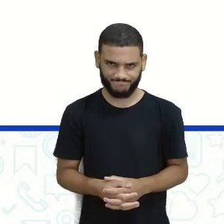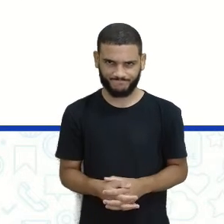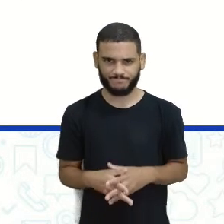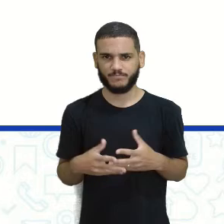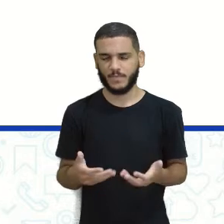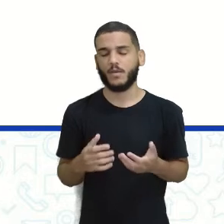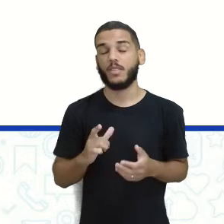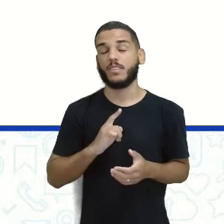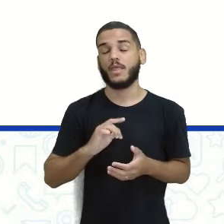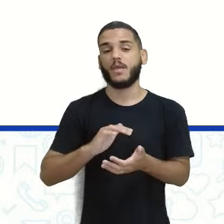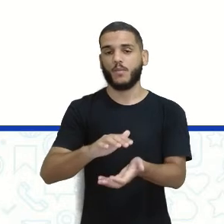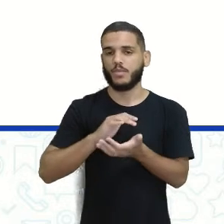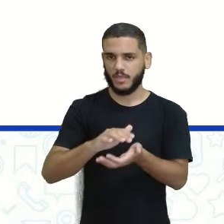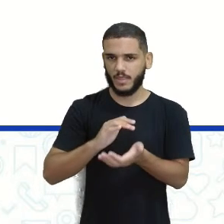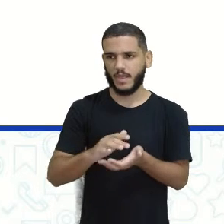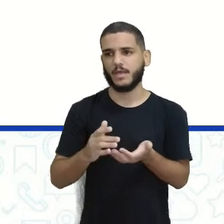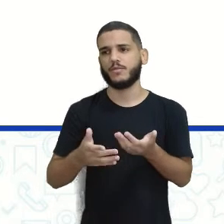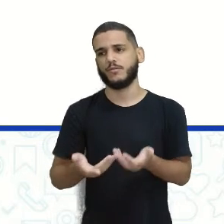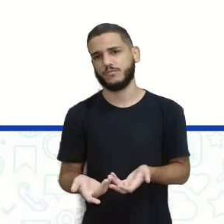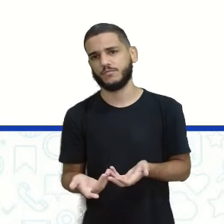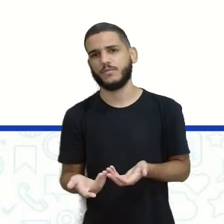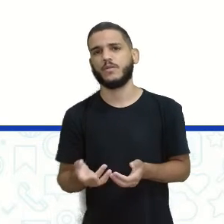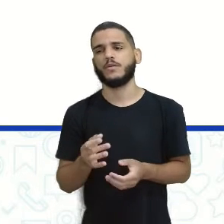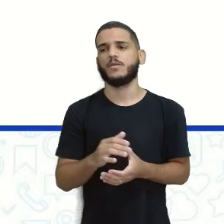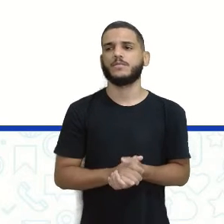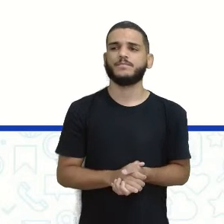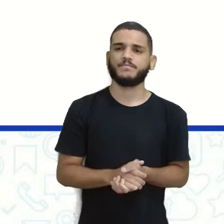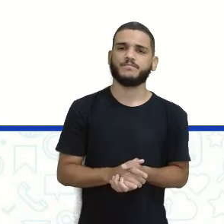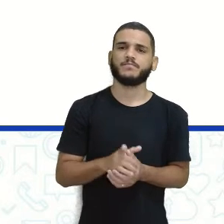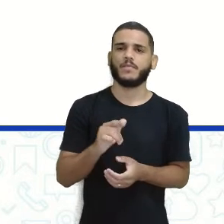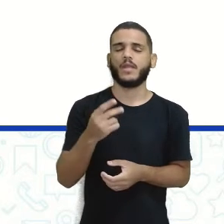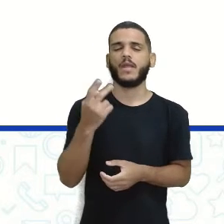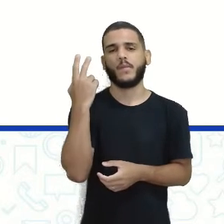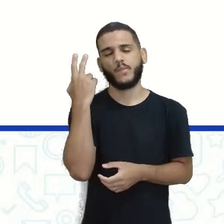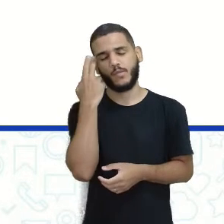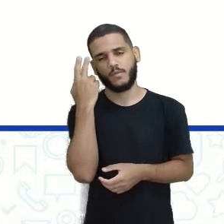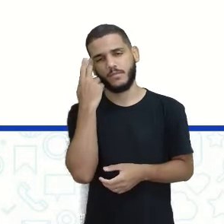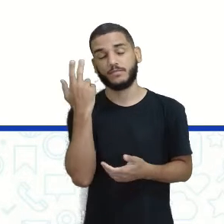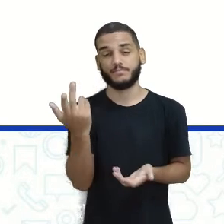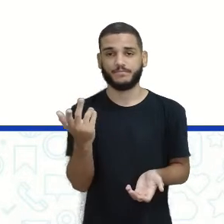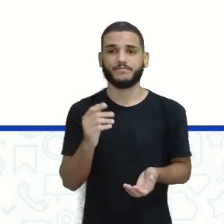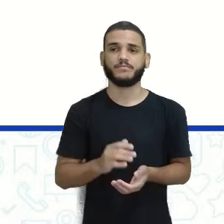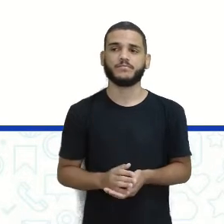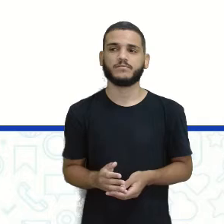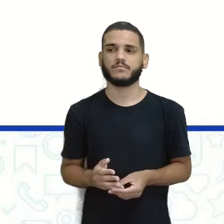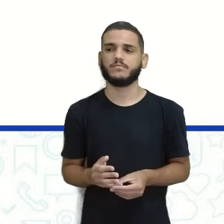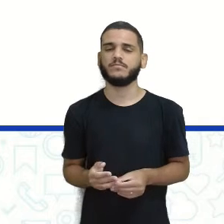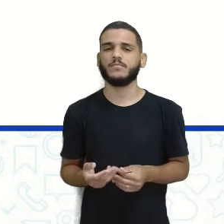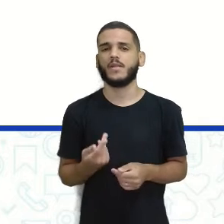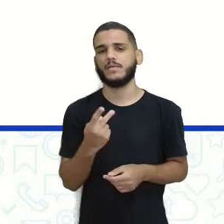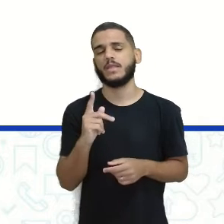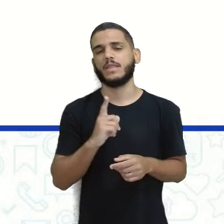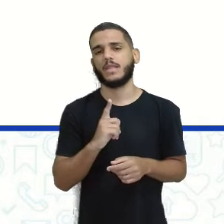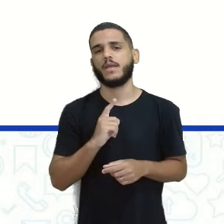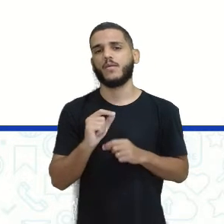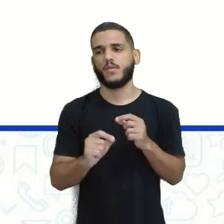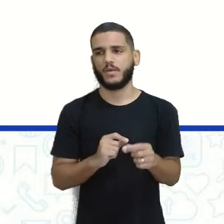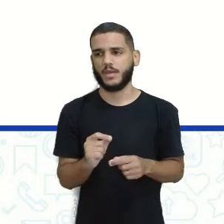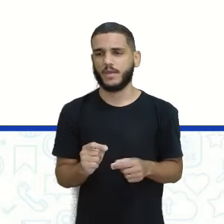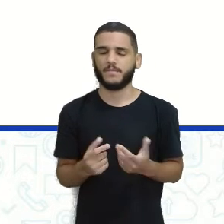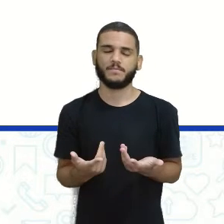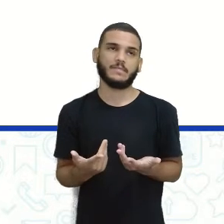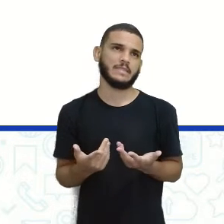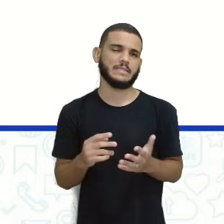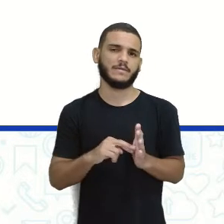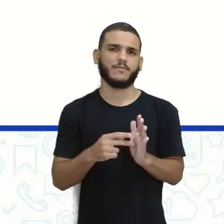a gente tem um dado viciado e um dado não viciado, que é um dado comum. Esse dado que você tem aí, que é chamado não viciado ou um